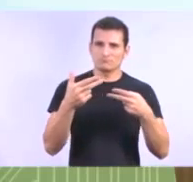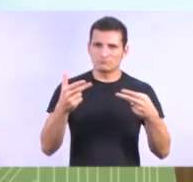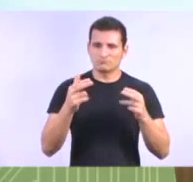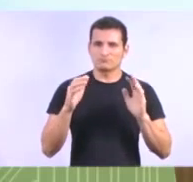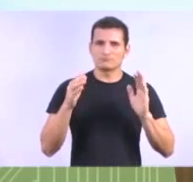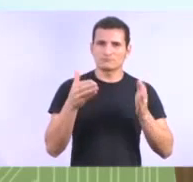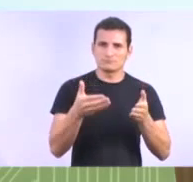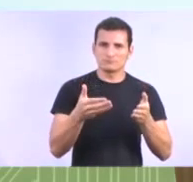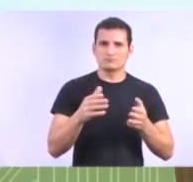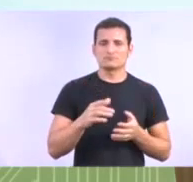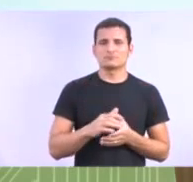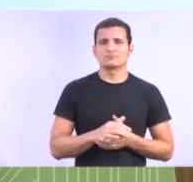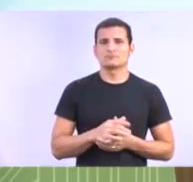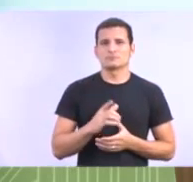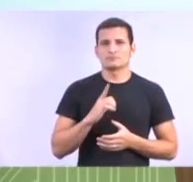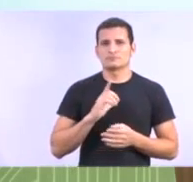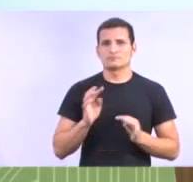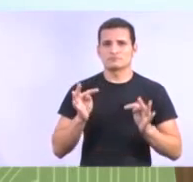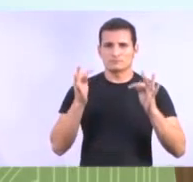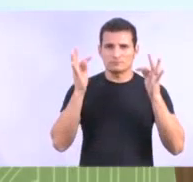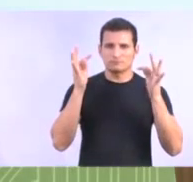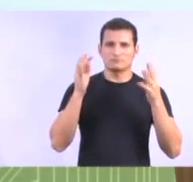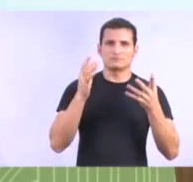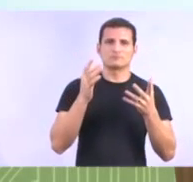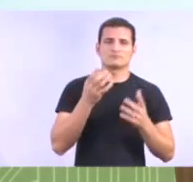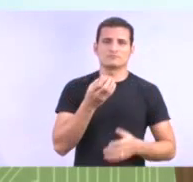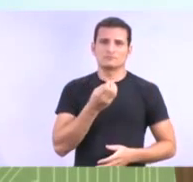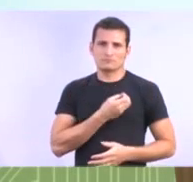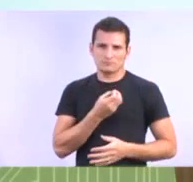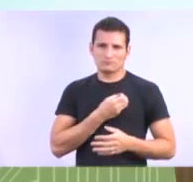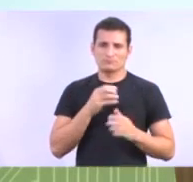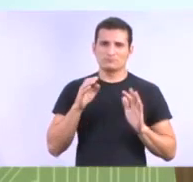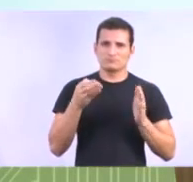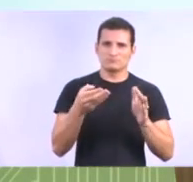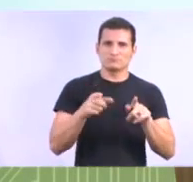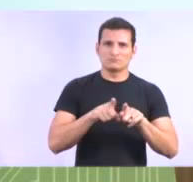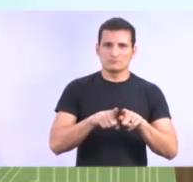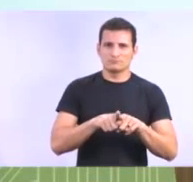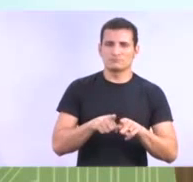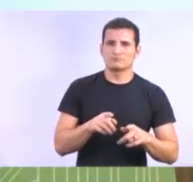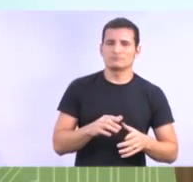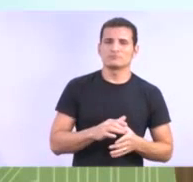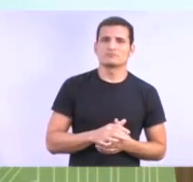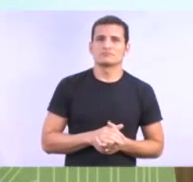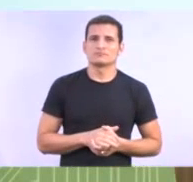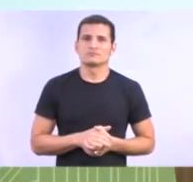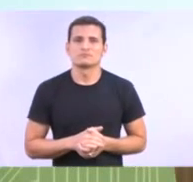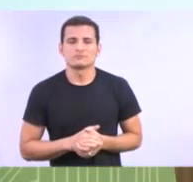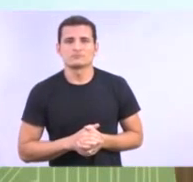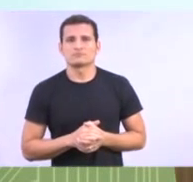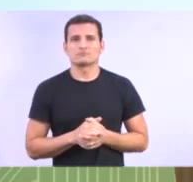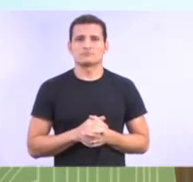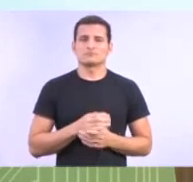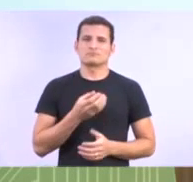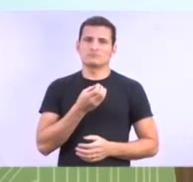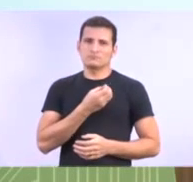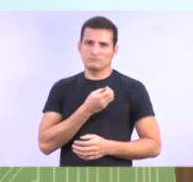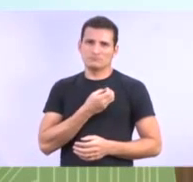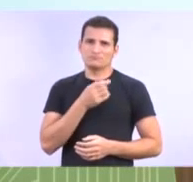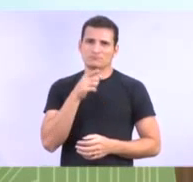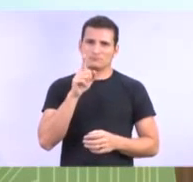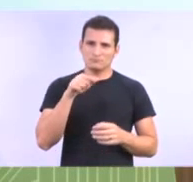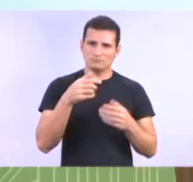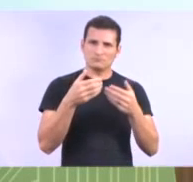isso, existem tecnologias e protocolos específicos. Algumas vezes o protocolo, por ele ser